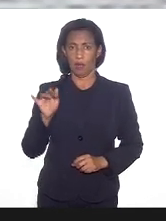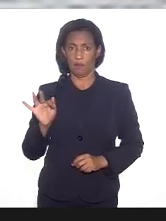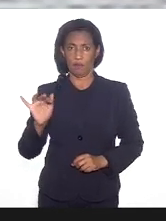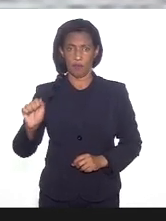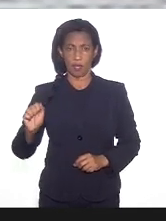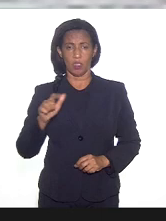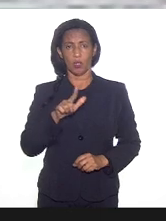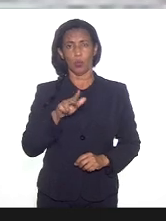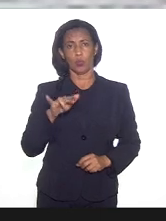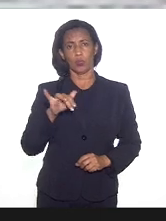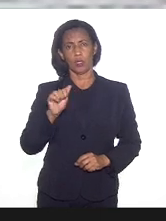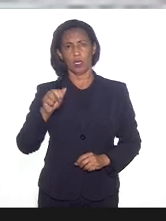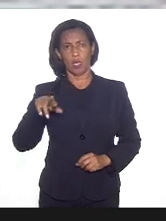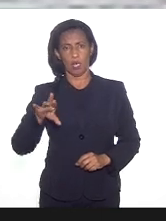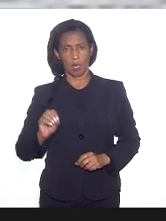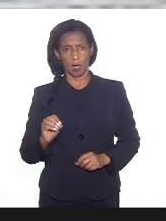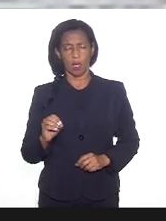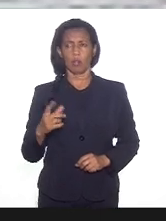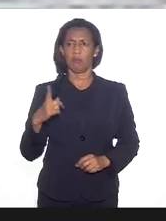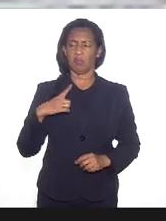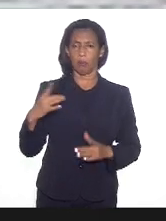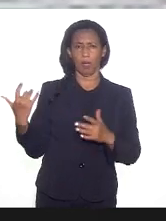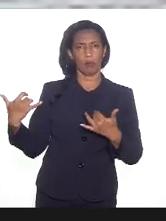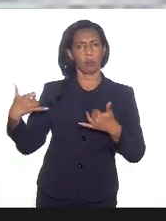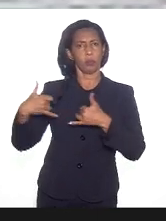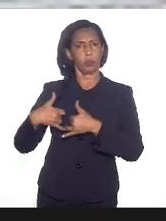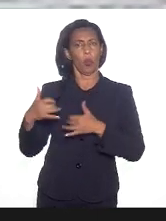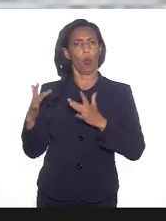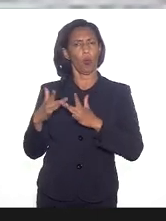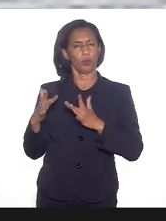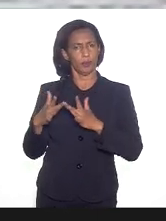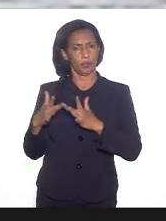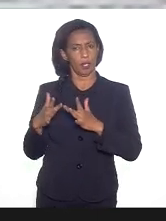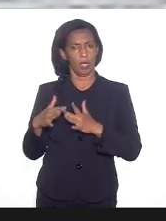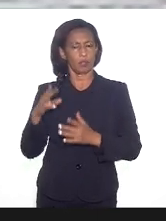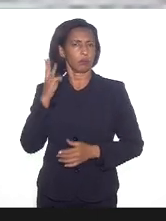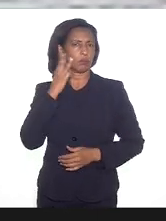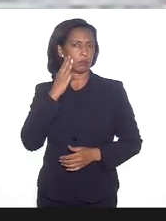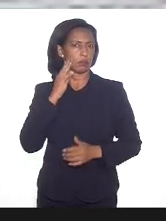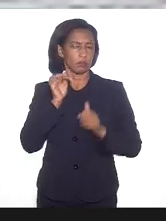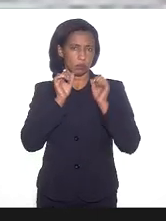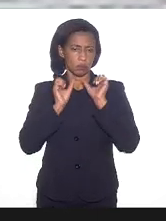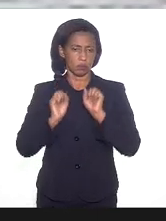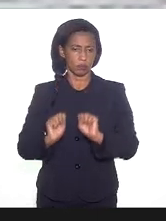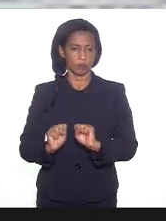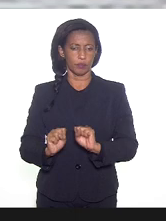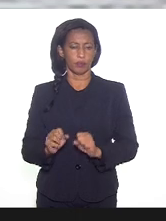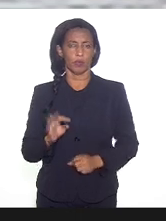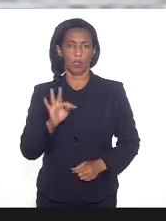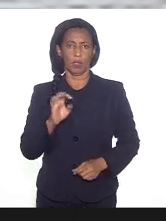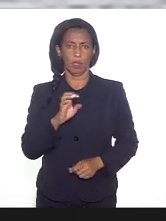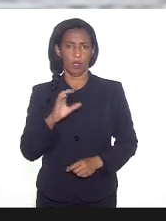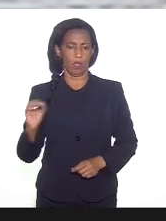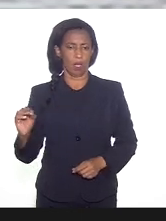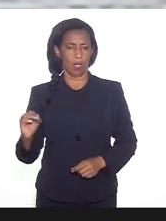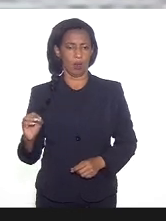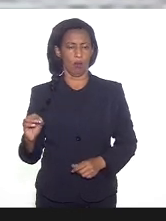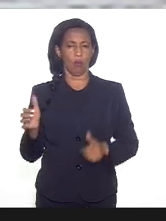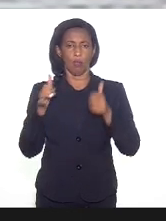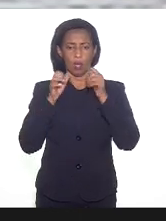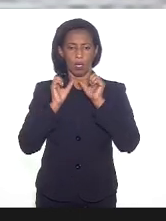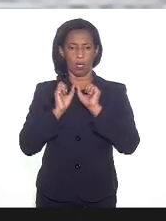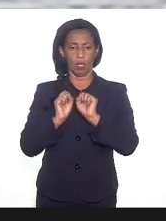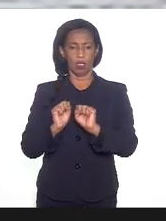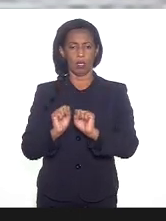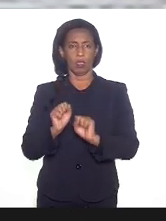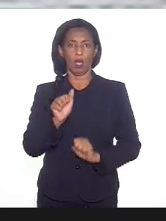ao Luciano, também tivemos muito contato, ao assessor do deputado Valberto Carneiro, e o Theo, que é assessor do